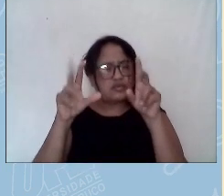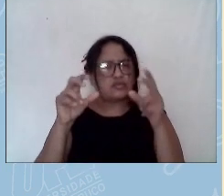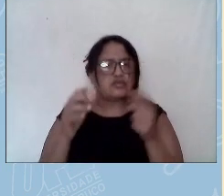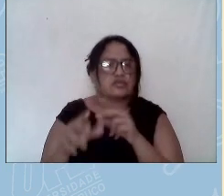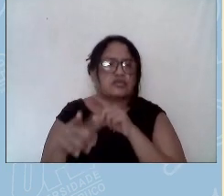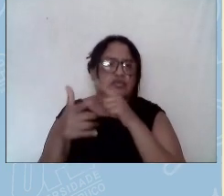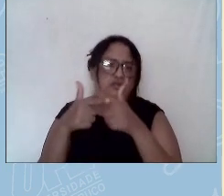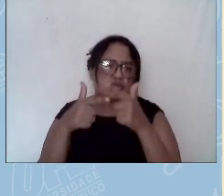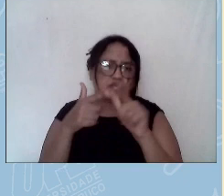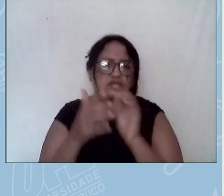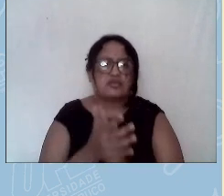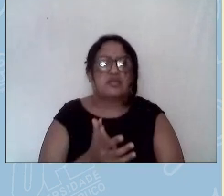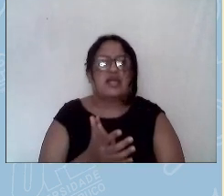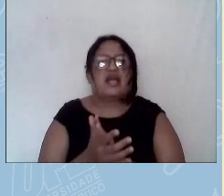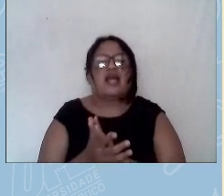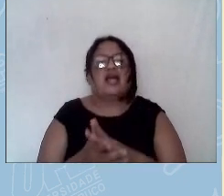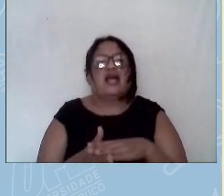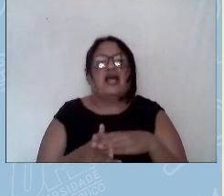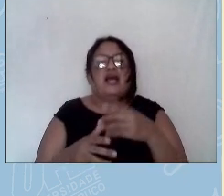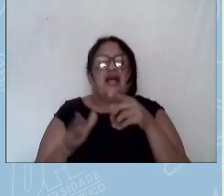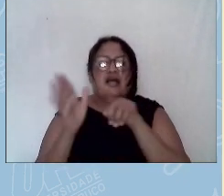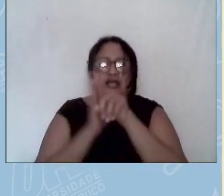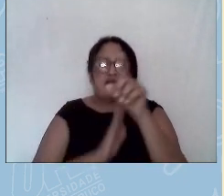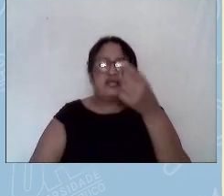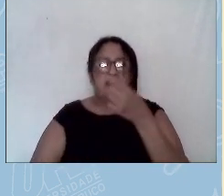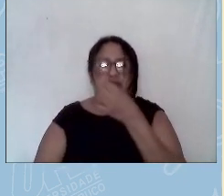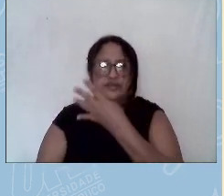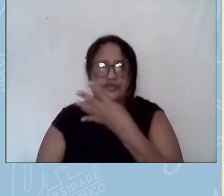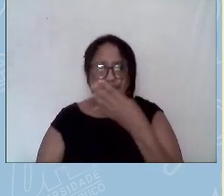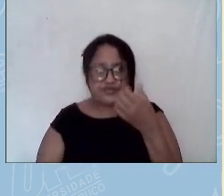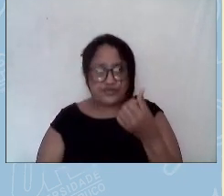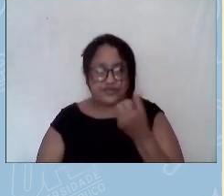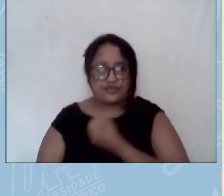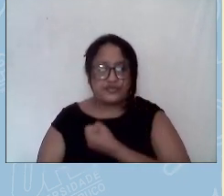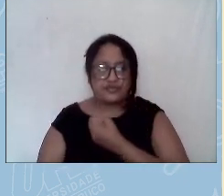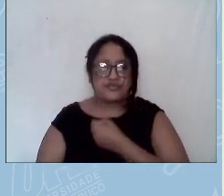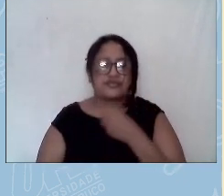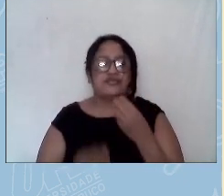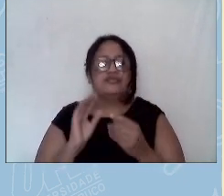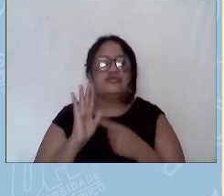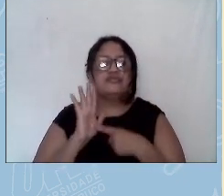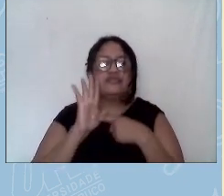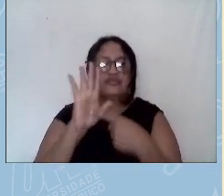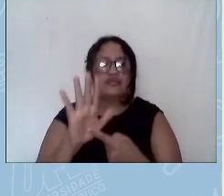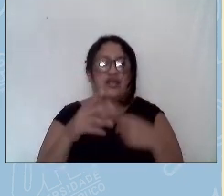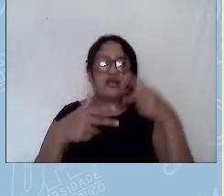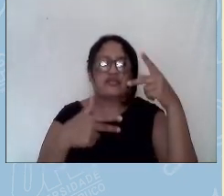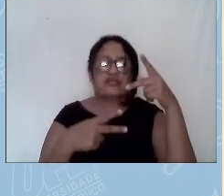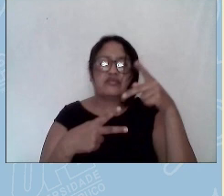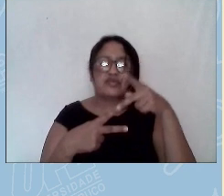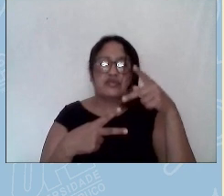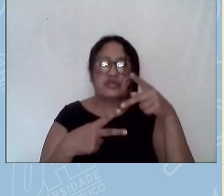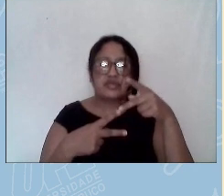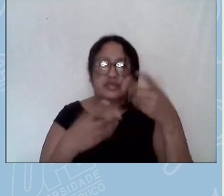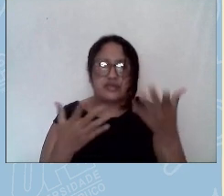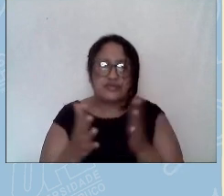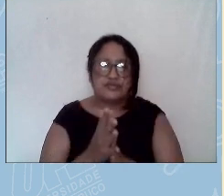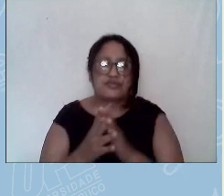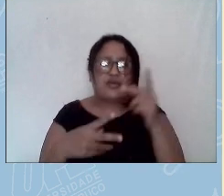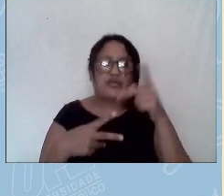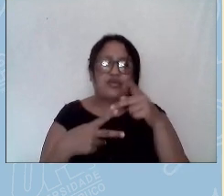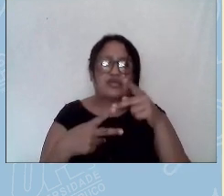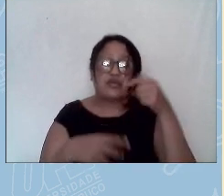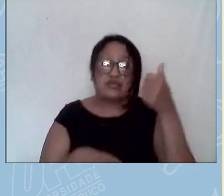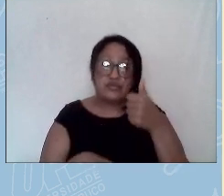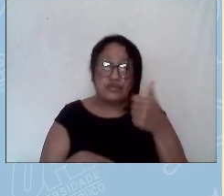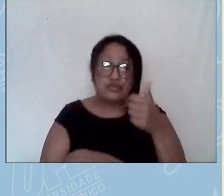a questão 46 apresentava algumas proposições como segue proposição 1